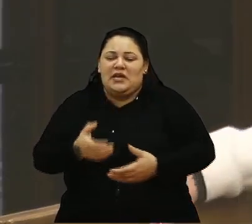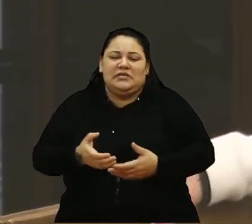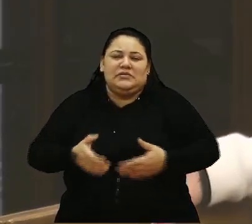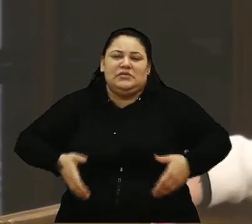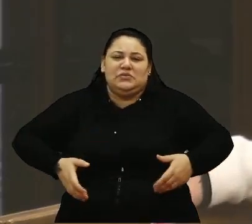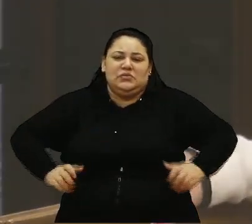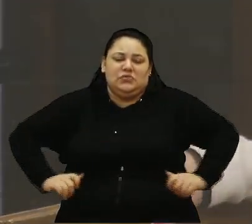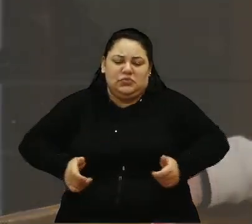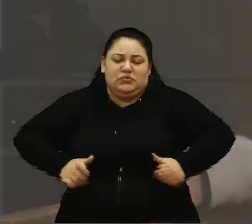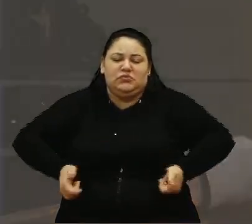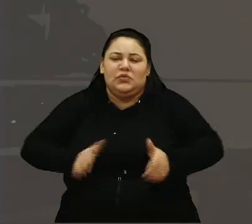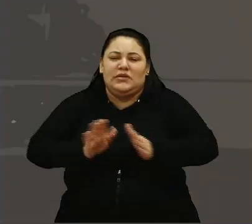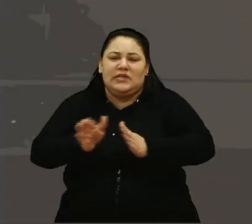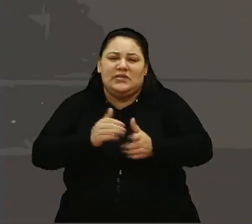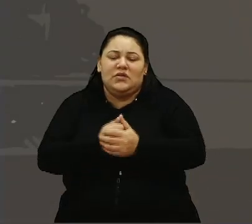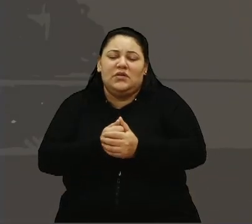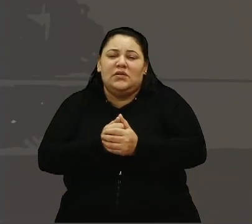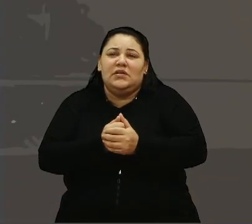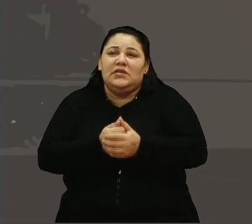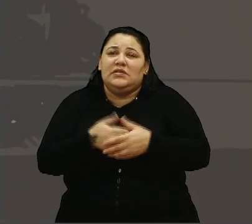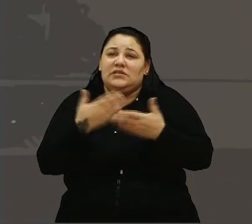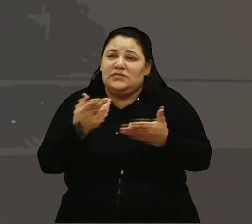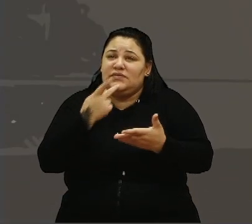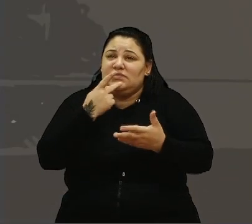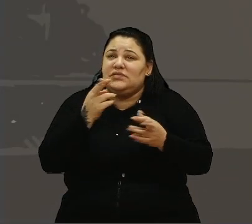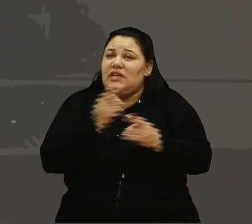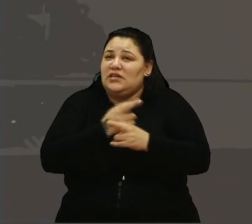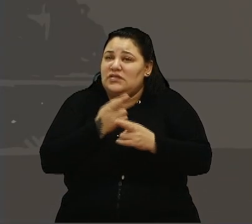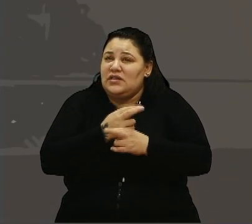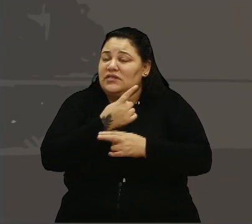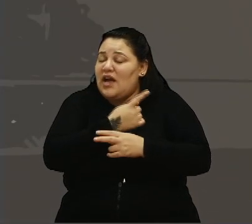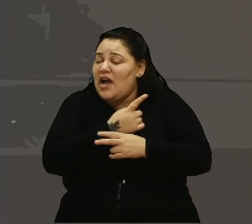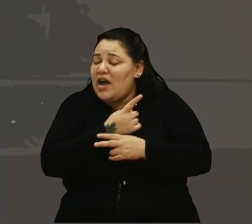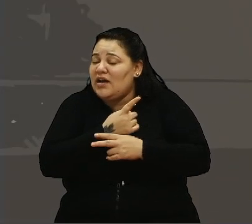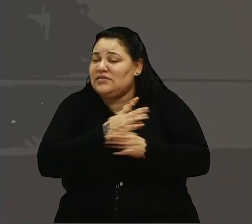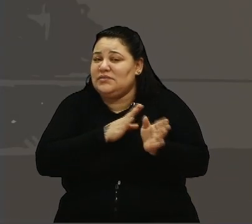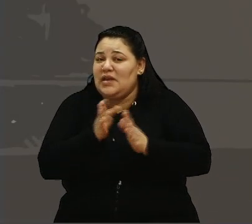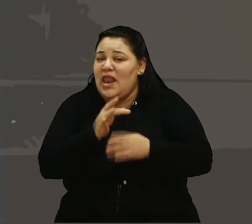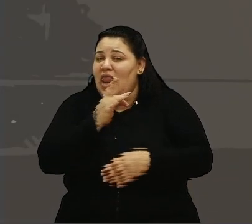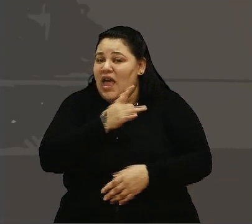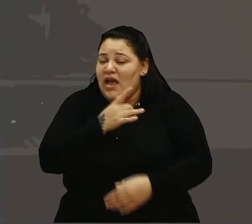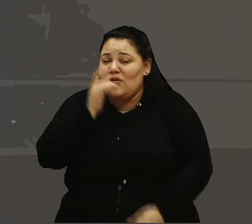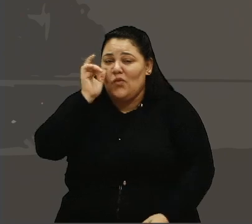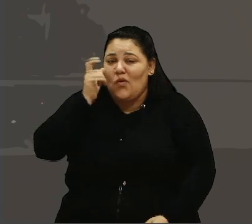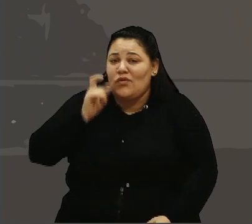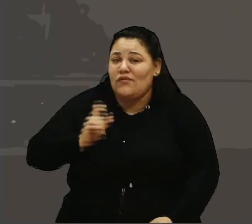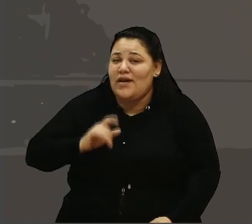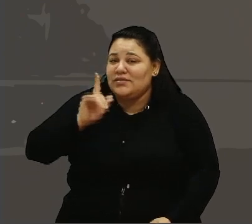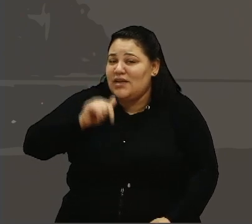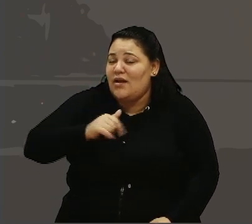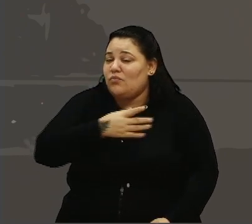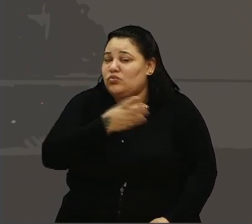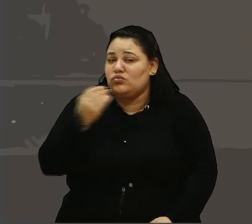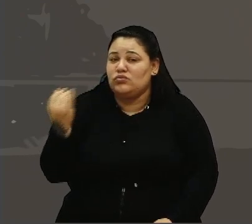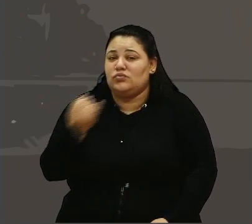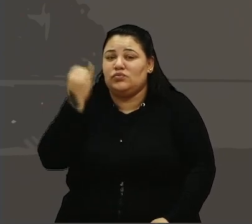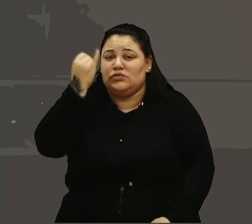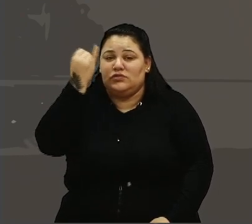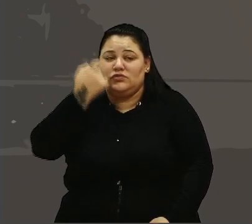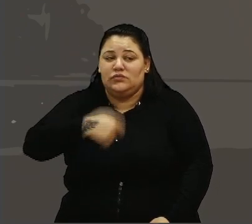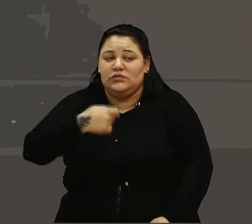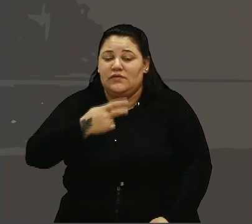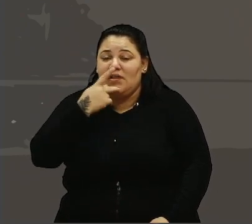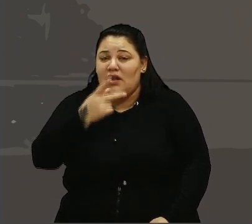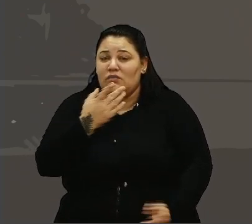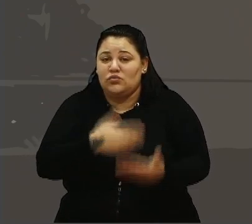sua mobilidade. Então, a questão da acessibilidade no Ordovás é fundamental ser pautada por todos nós. Nós